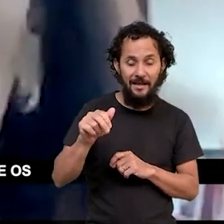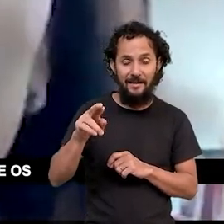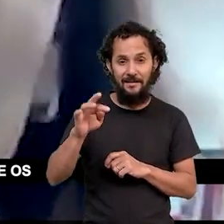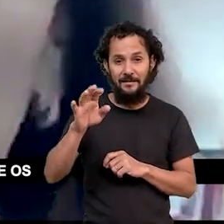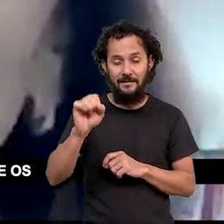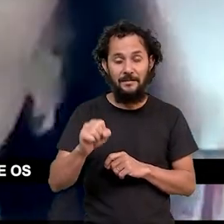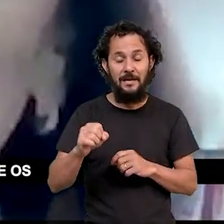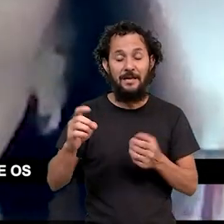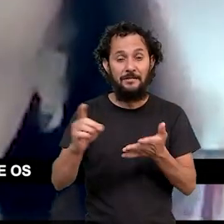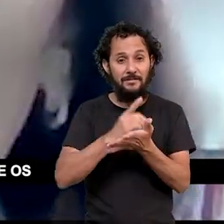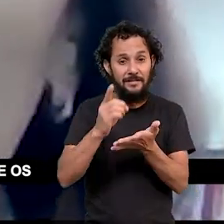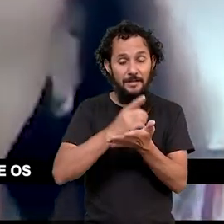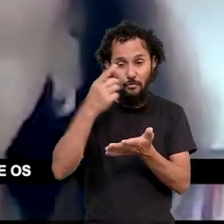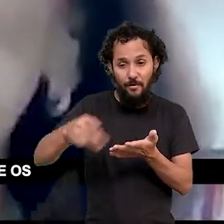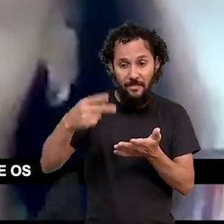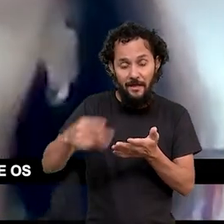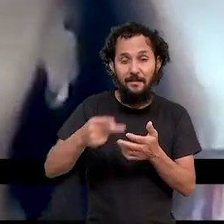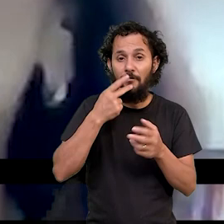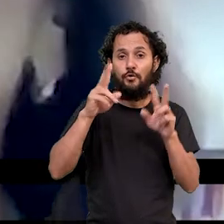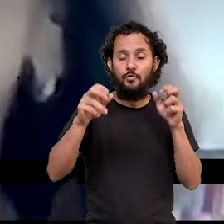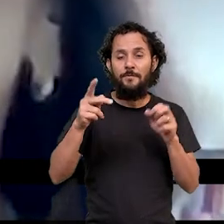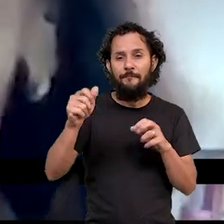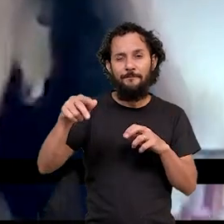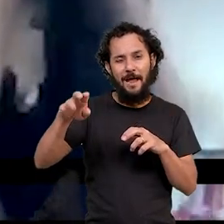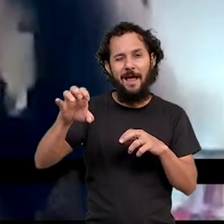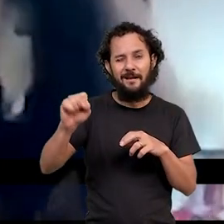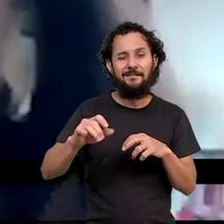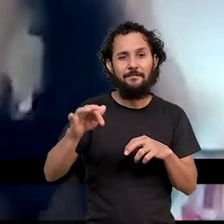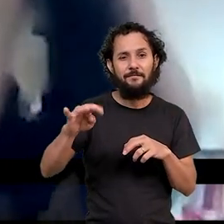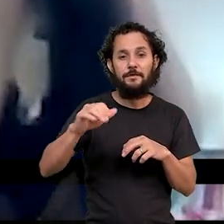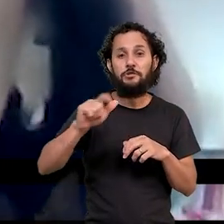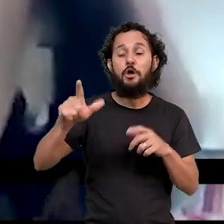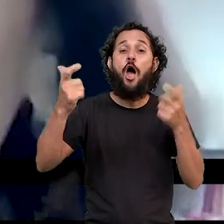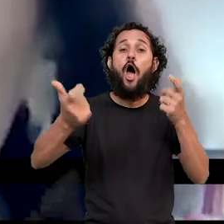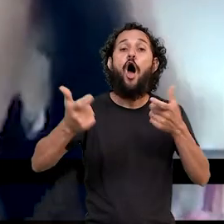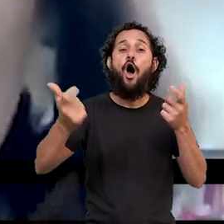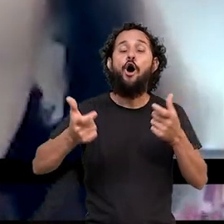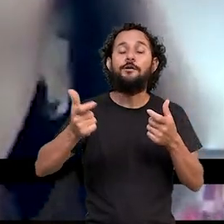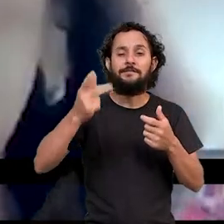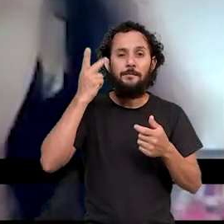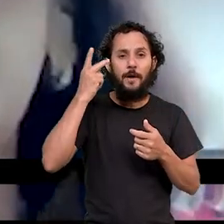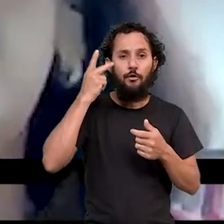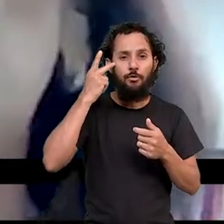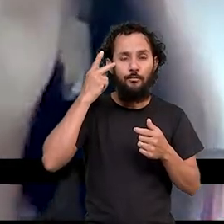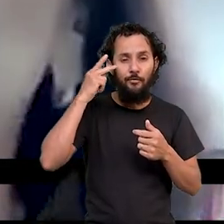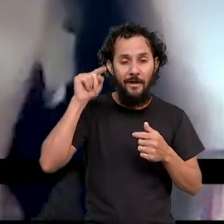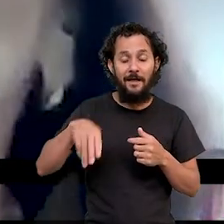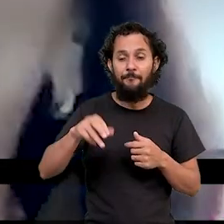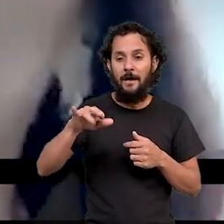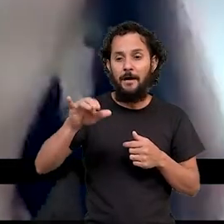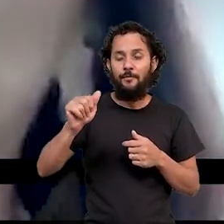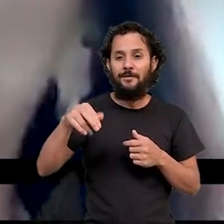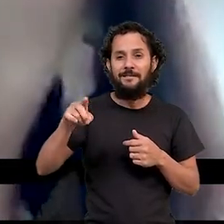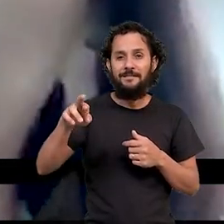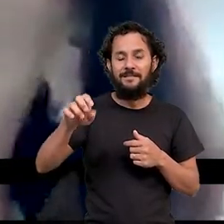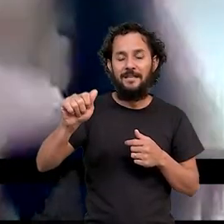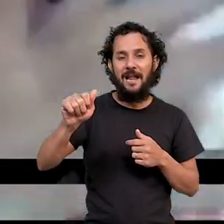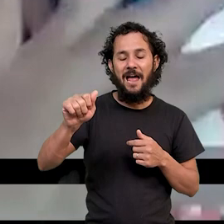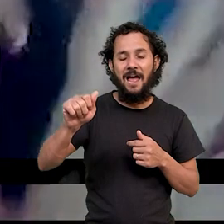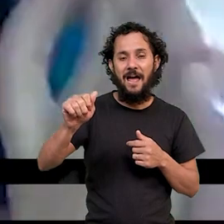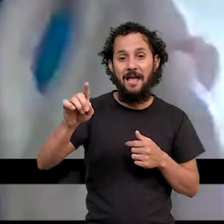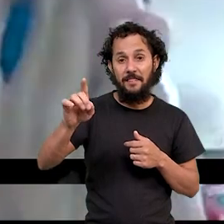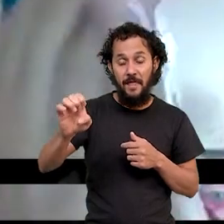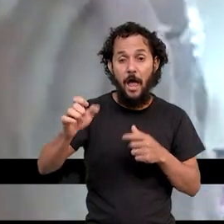Farias, a dissertação dela foi sobre os parques infantis na cidade de São Paulo. O Mário de Andrade, ele